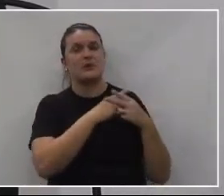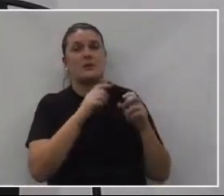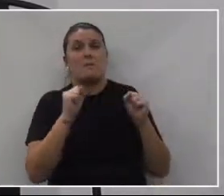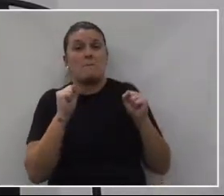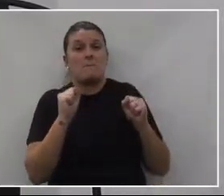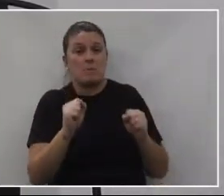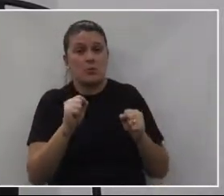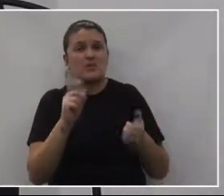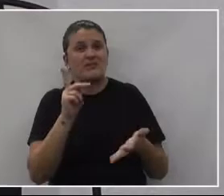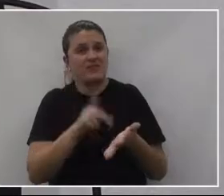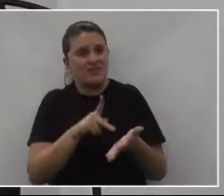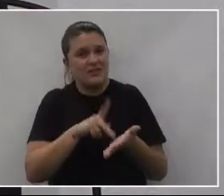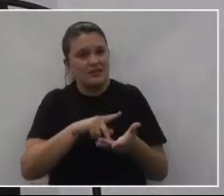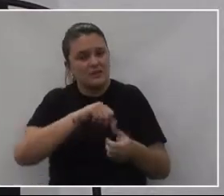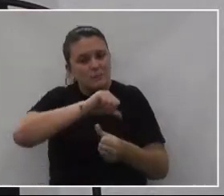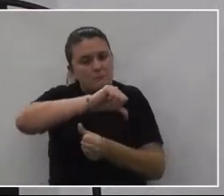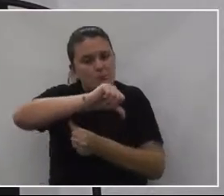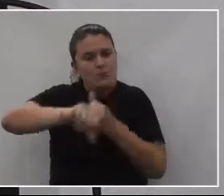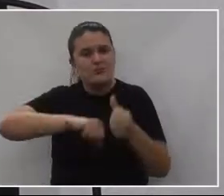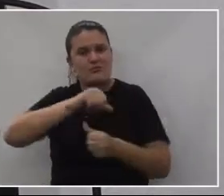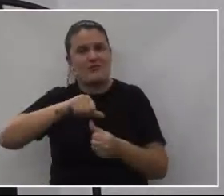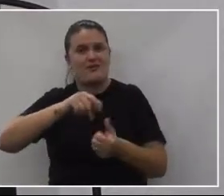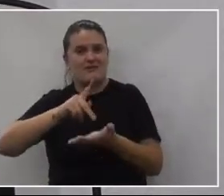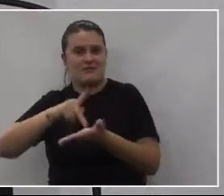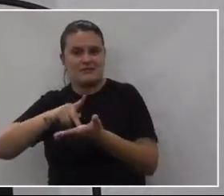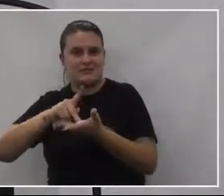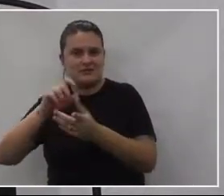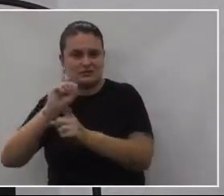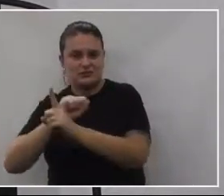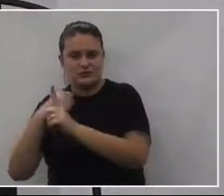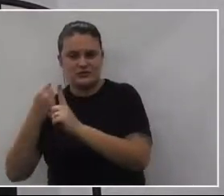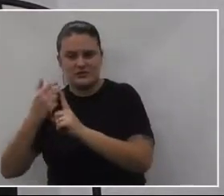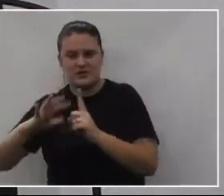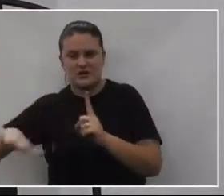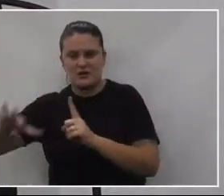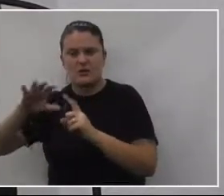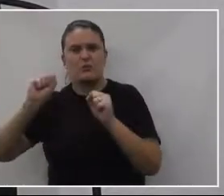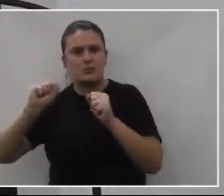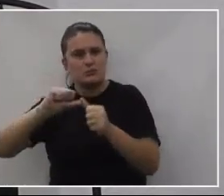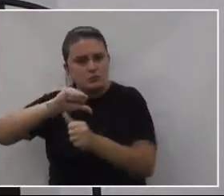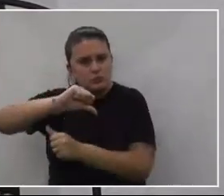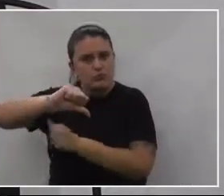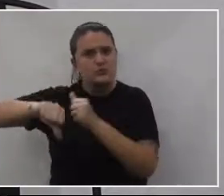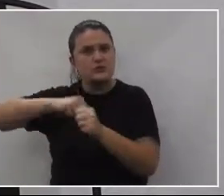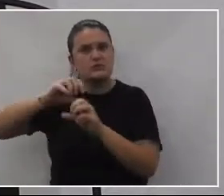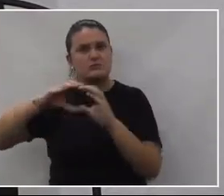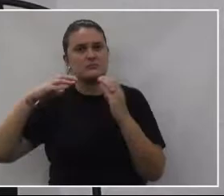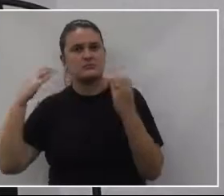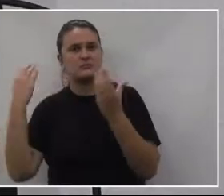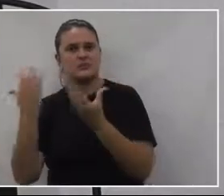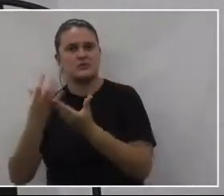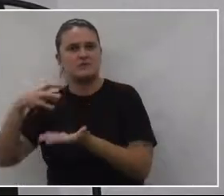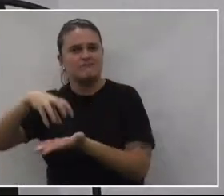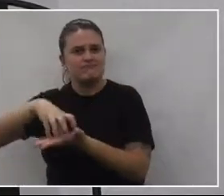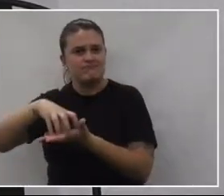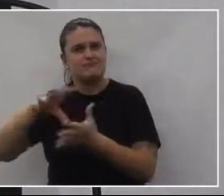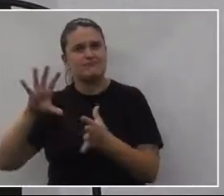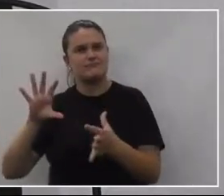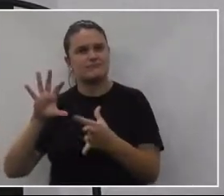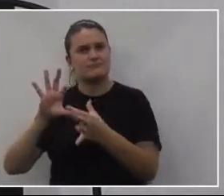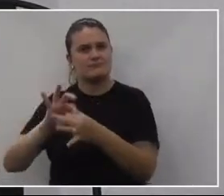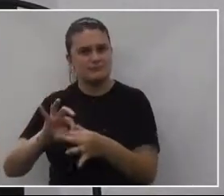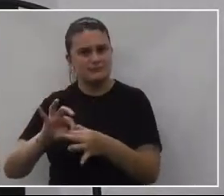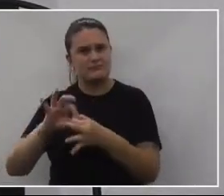de efetivamente transformar a realidade não só de algumas pessoas, mas de toda uma comunidade. Instituições unidas, pessoas